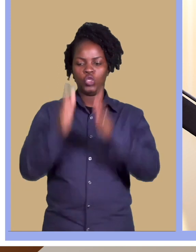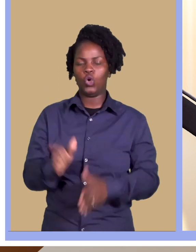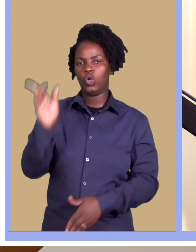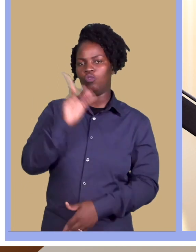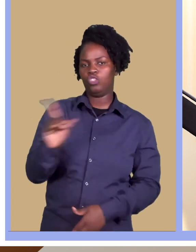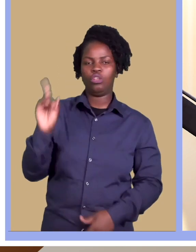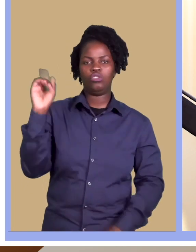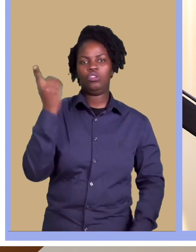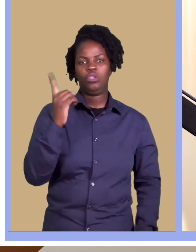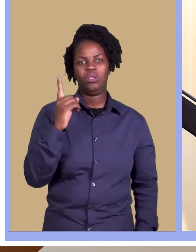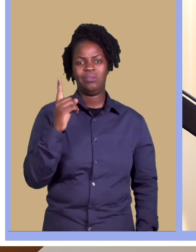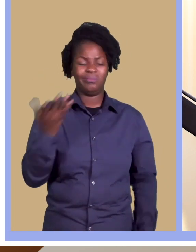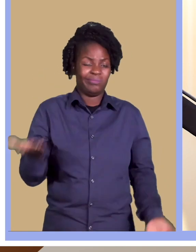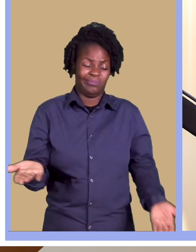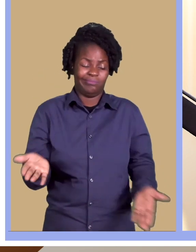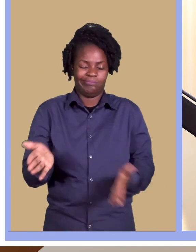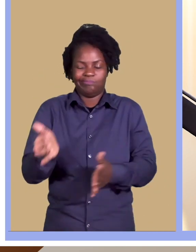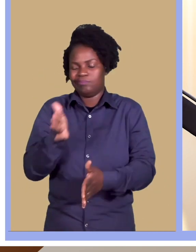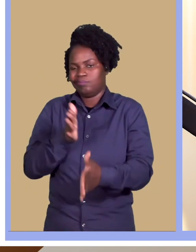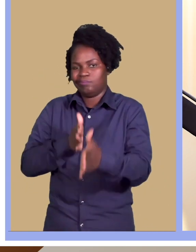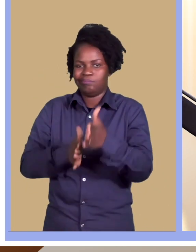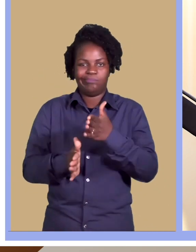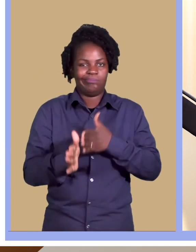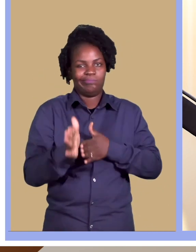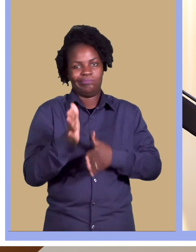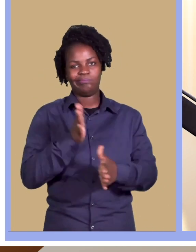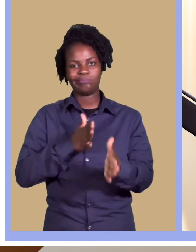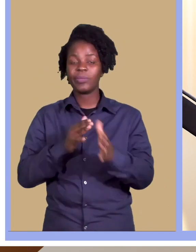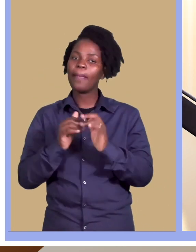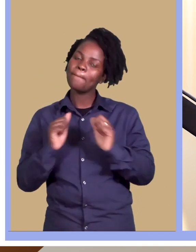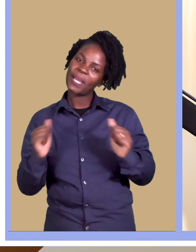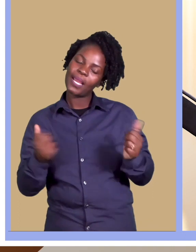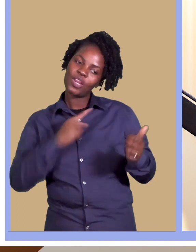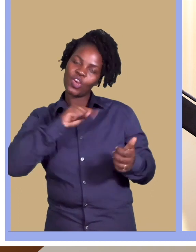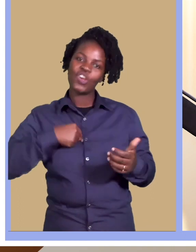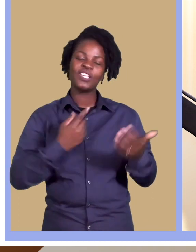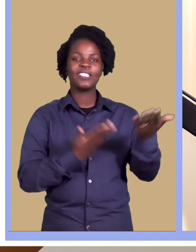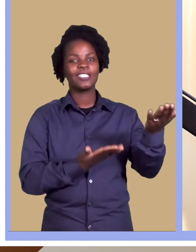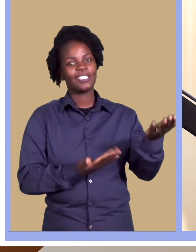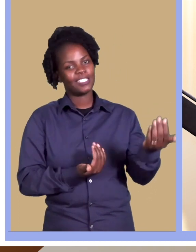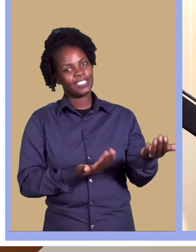passos atrás. Mas nós esperamos que pelo menos isso, a questão da linguagem, seja